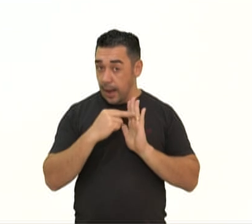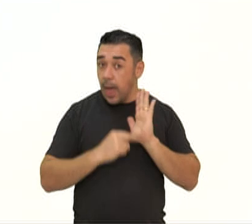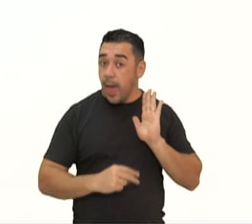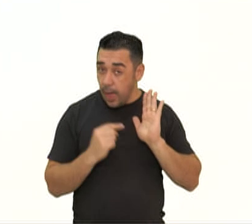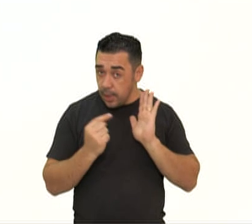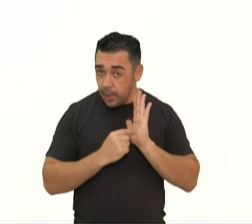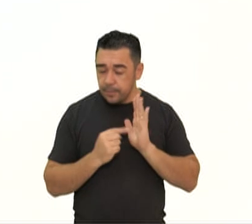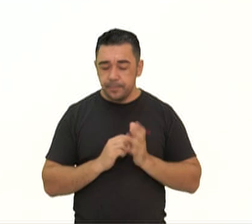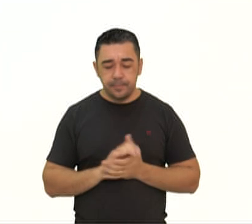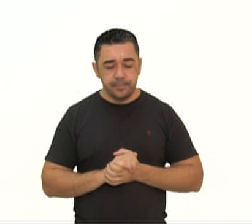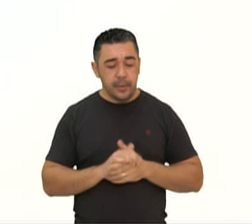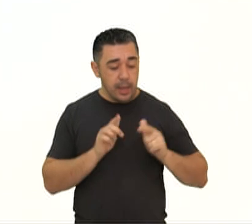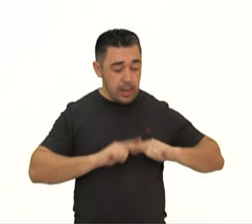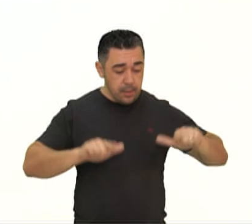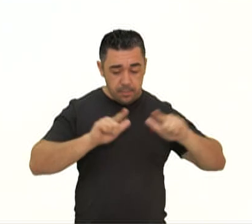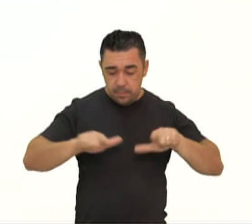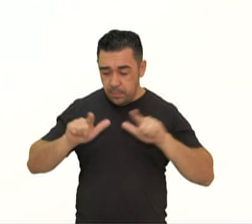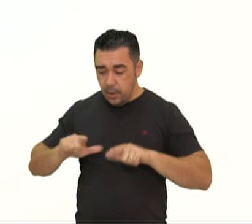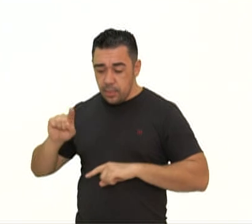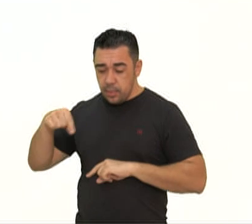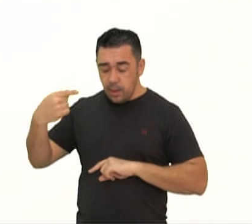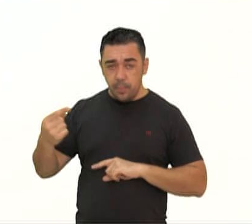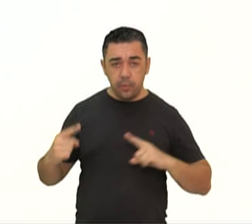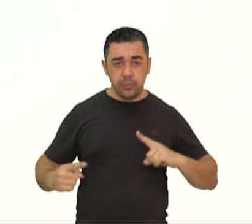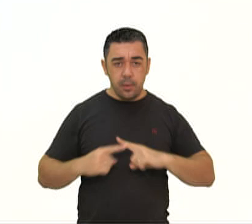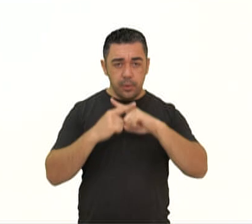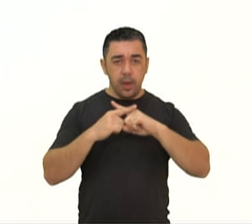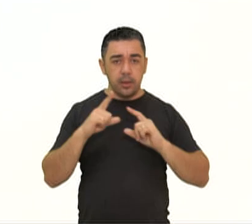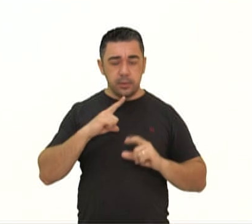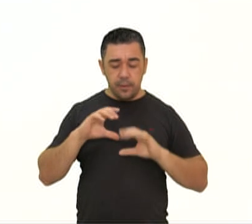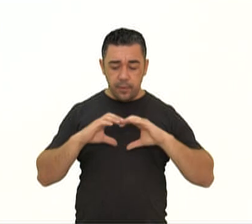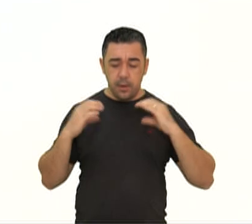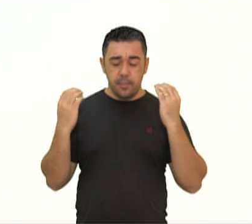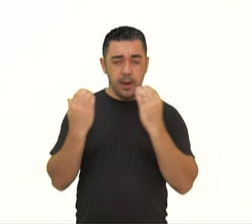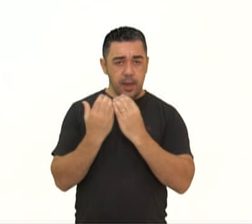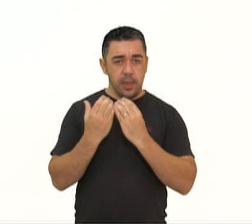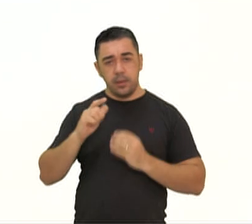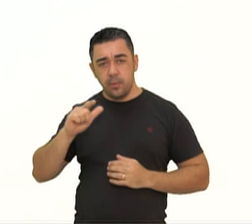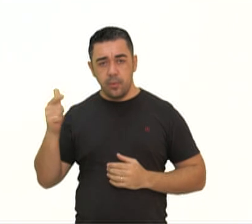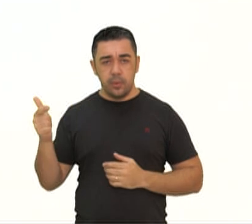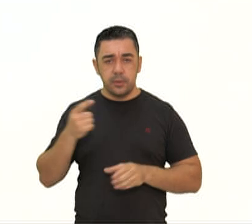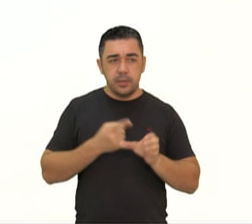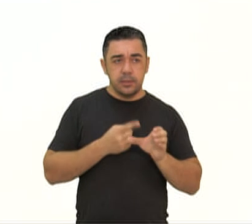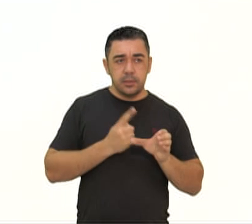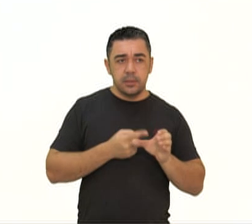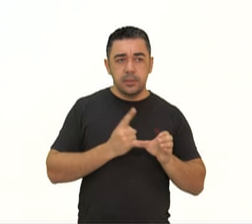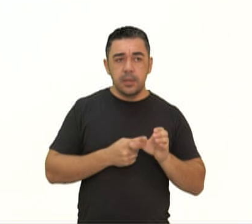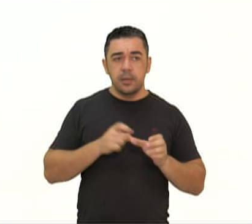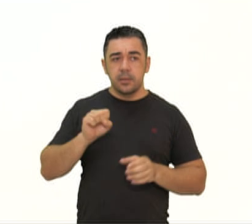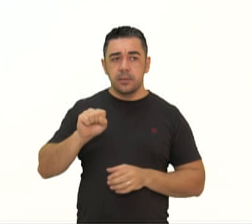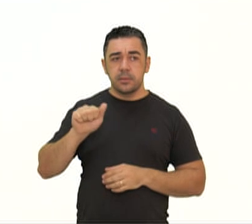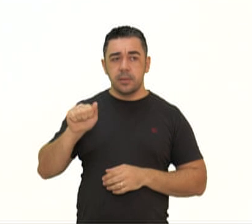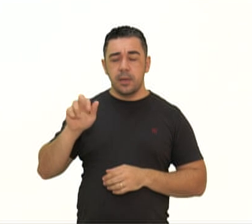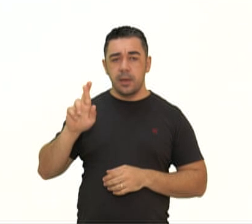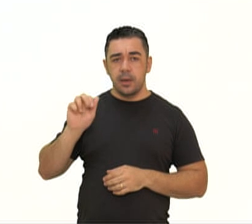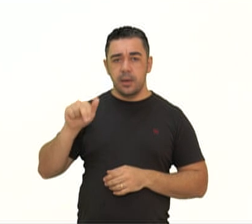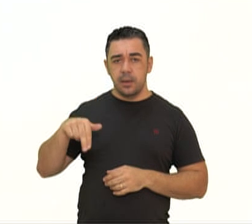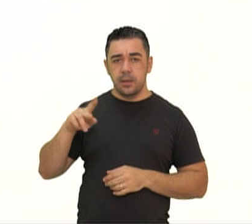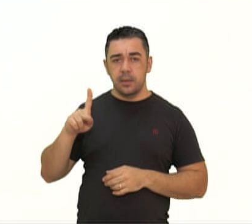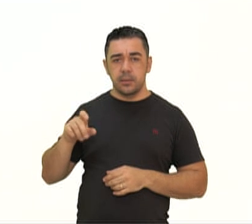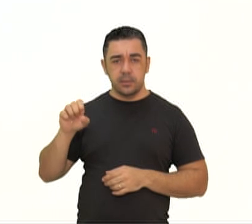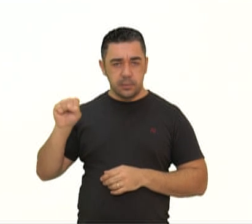A faxina após um jogo também foi destaque na Arena Mordóvia, na cidade de Saransk. Por lá,